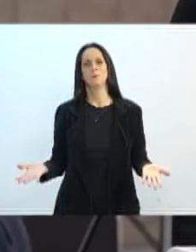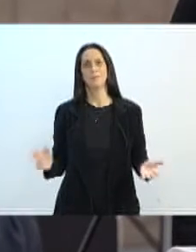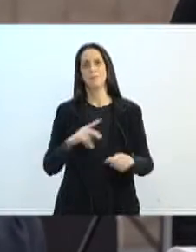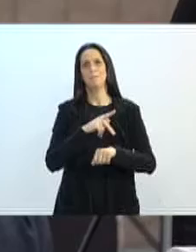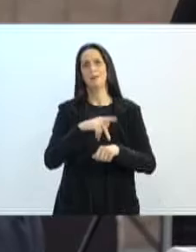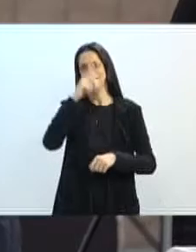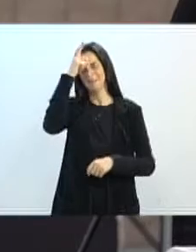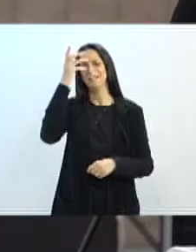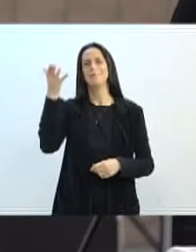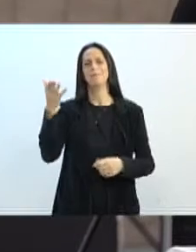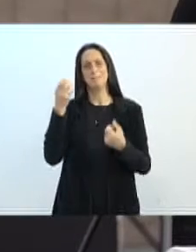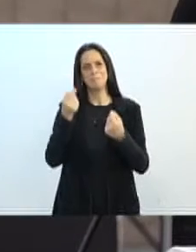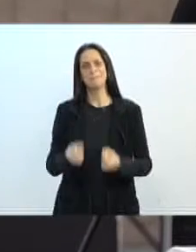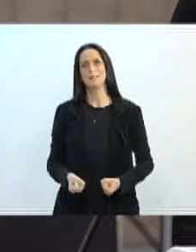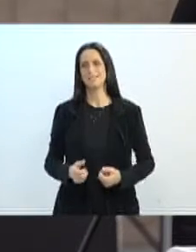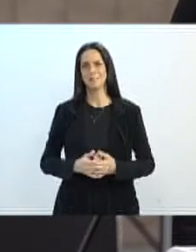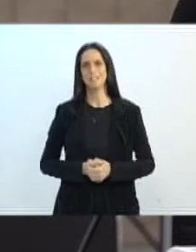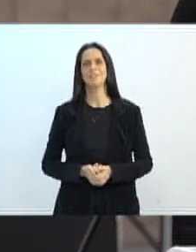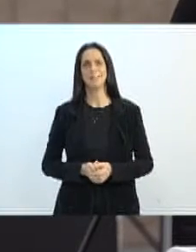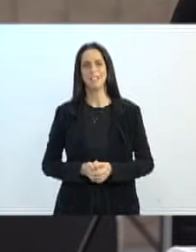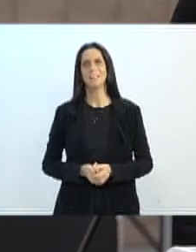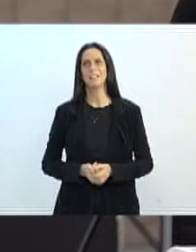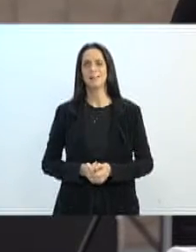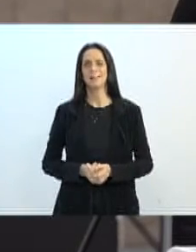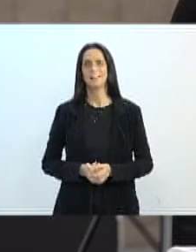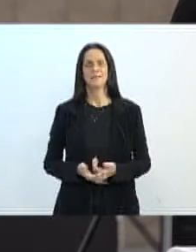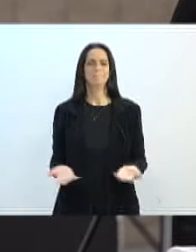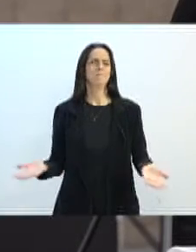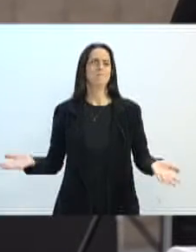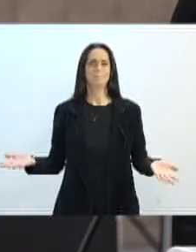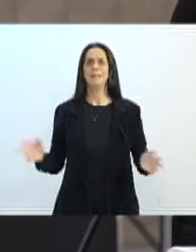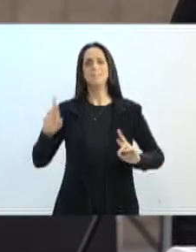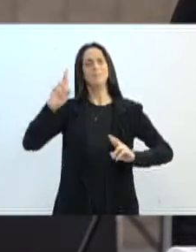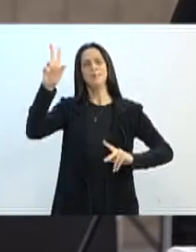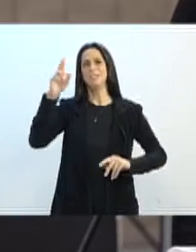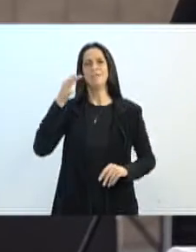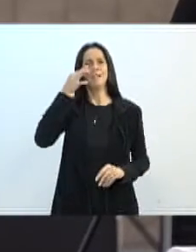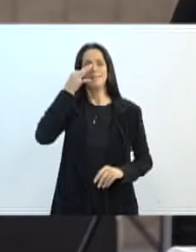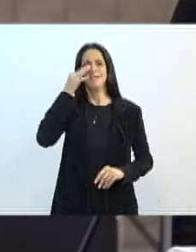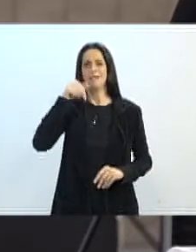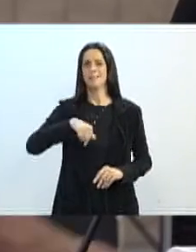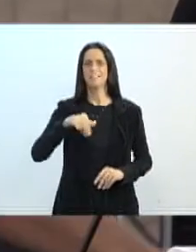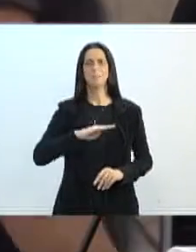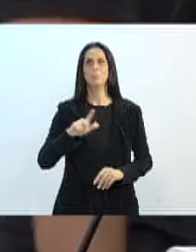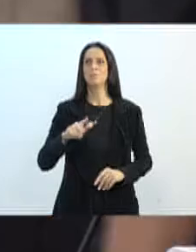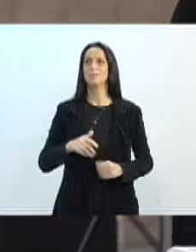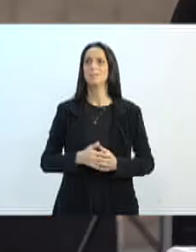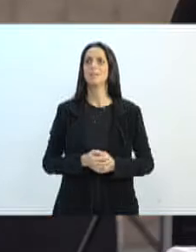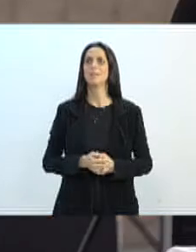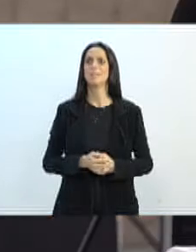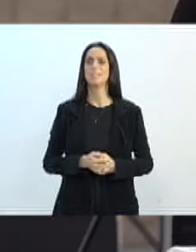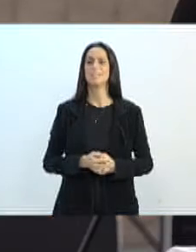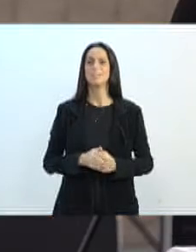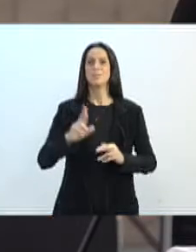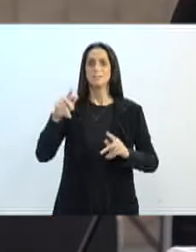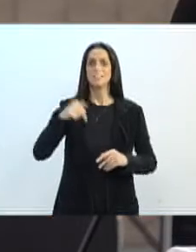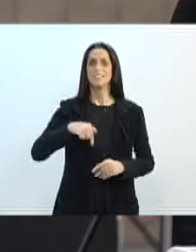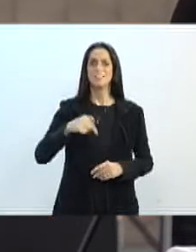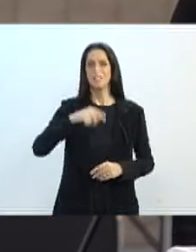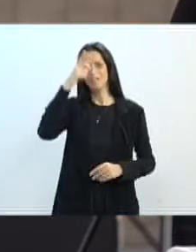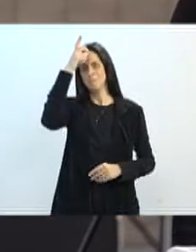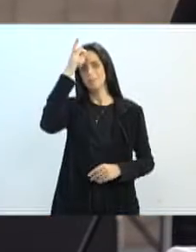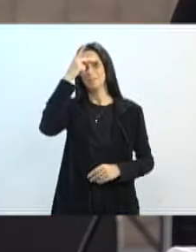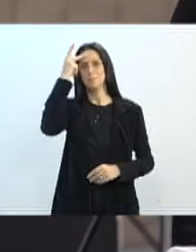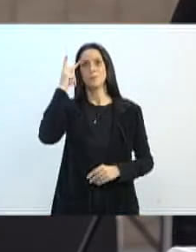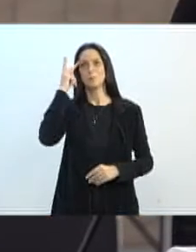passaporte, até já tinha uns outdoors uma vez aqui no município, é bem diferente dessa Alemanha que nem as pessoas quase não conseguem